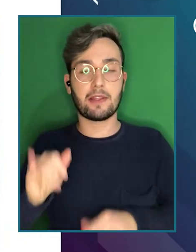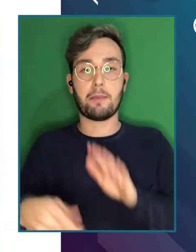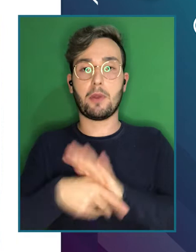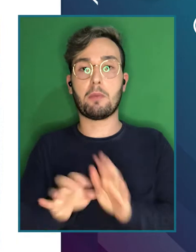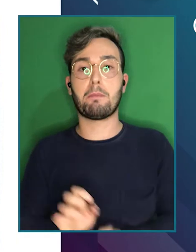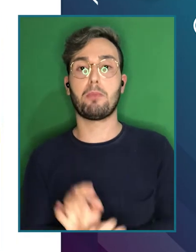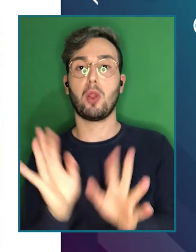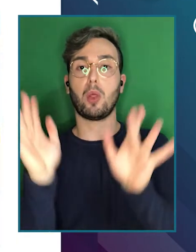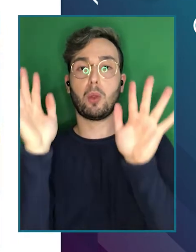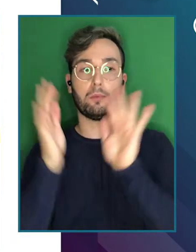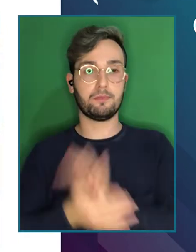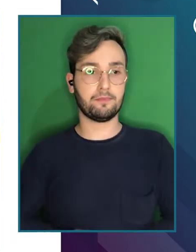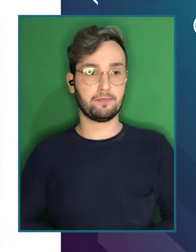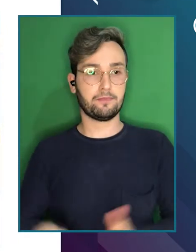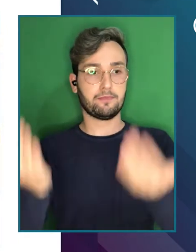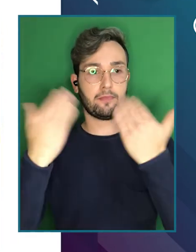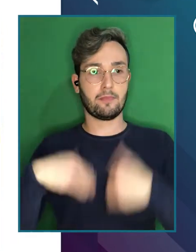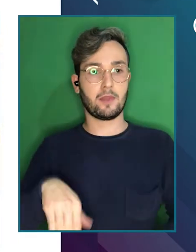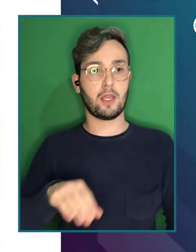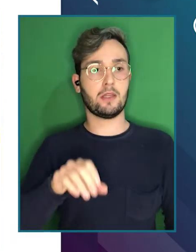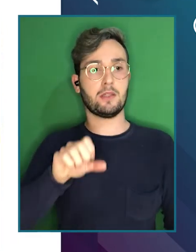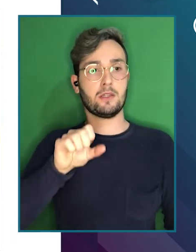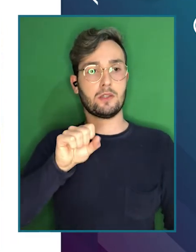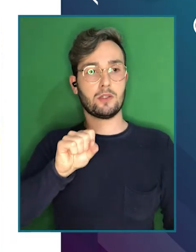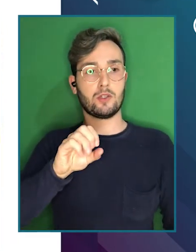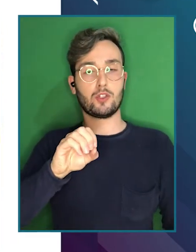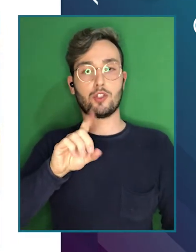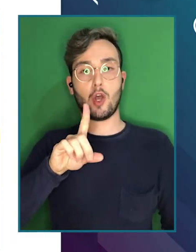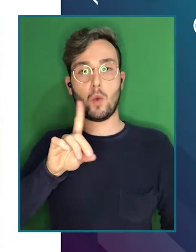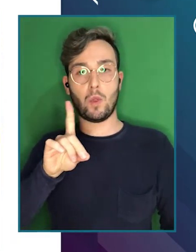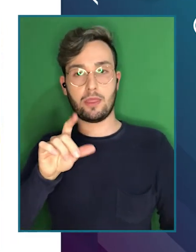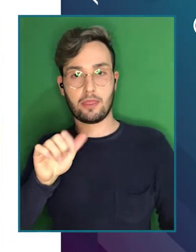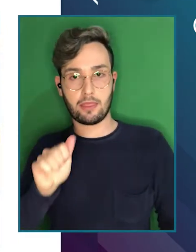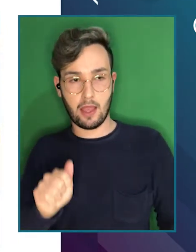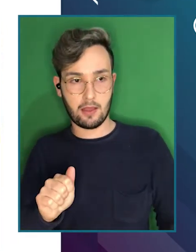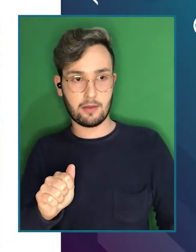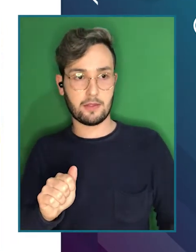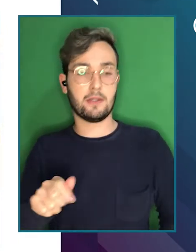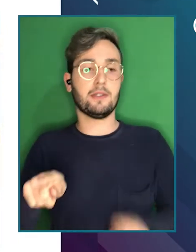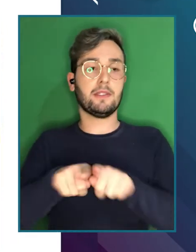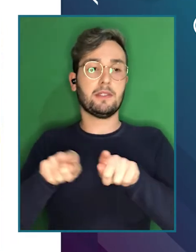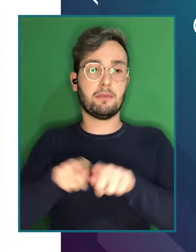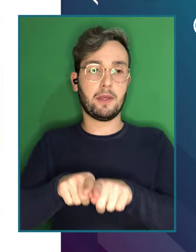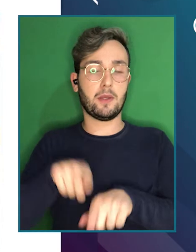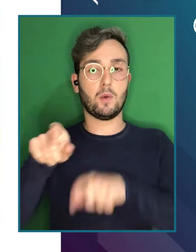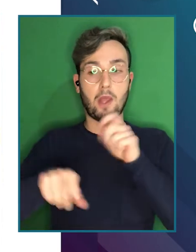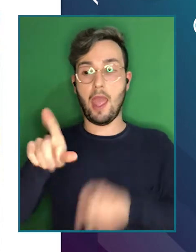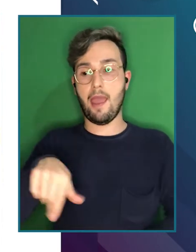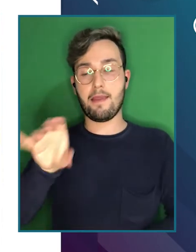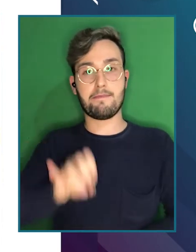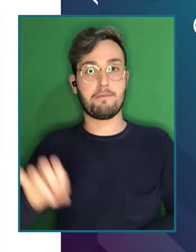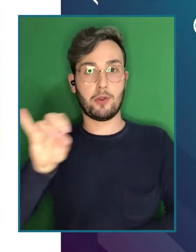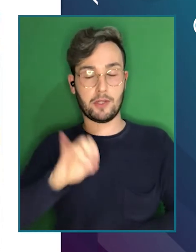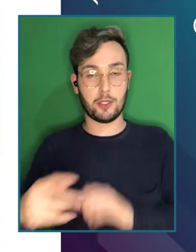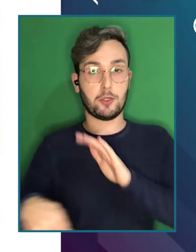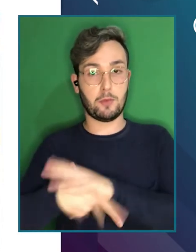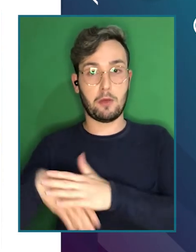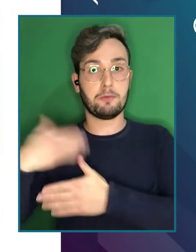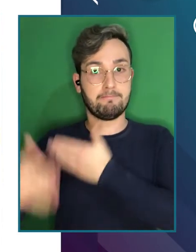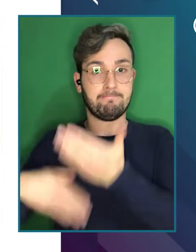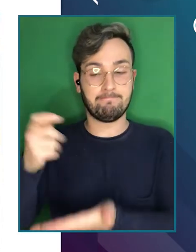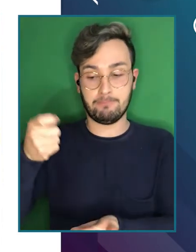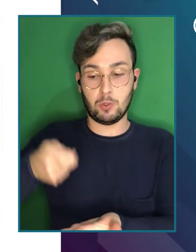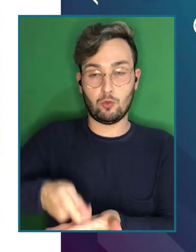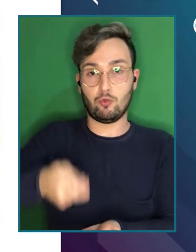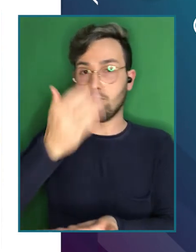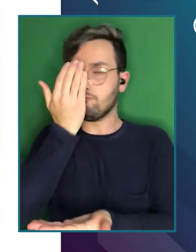de vazamentos. Na área de soldagem, temos dois tipos de inspeção: o inspetor de soldagem, dada a importância dos